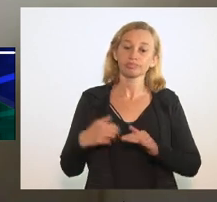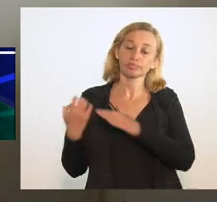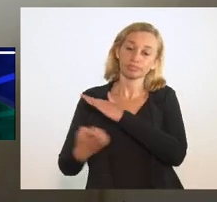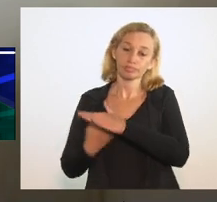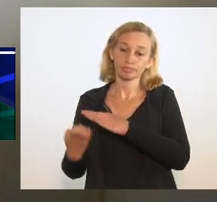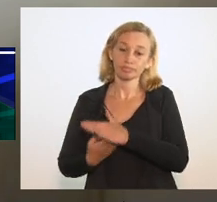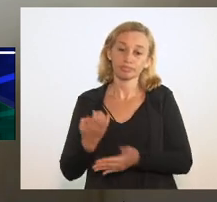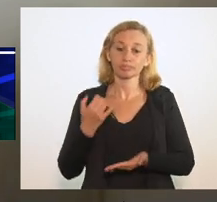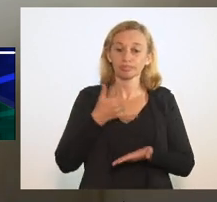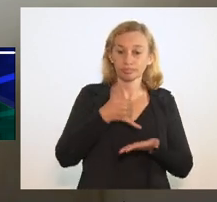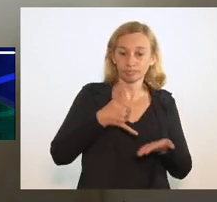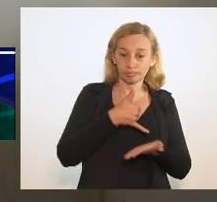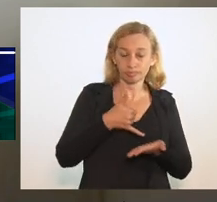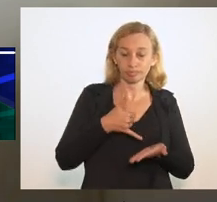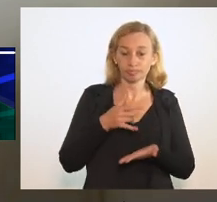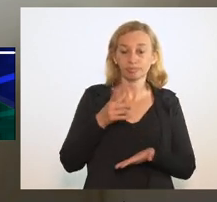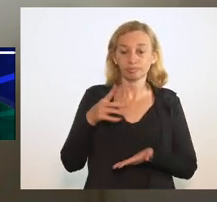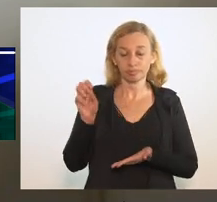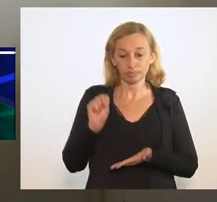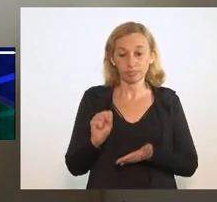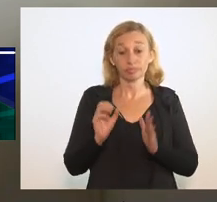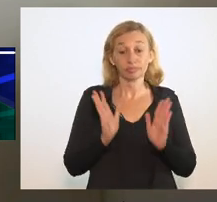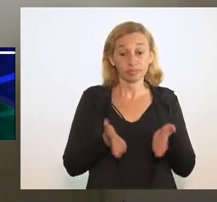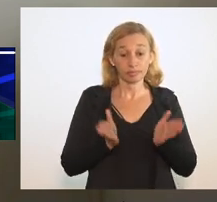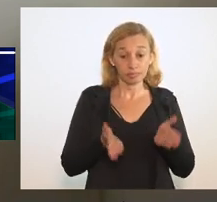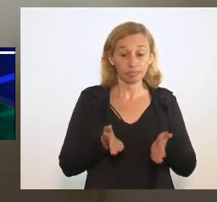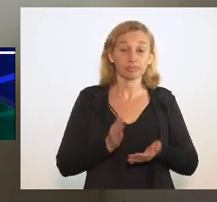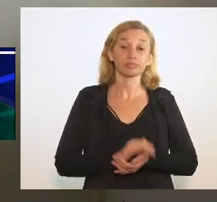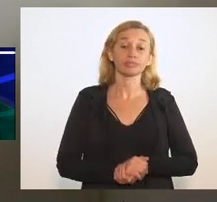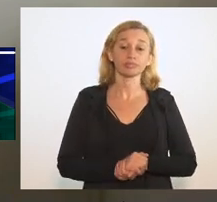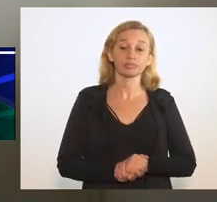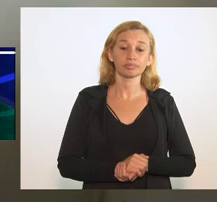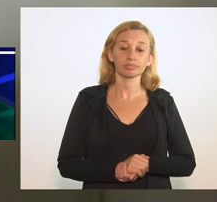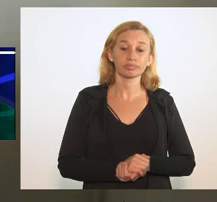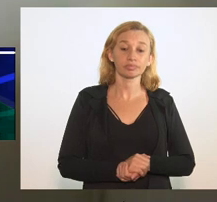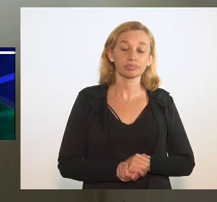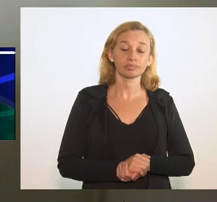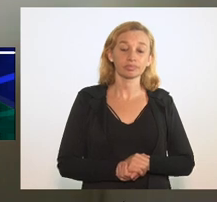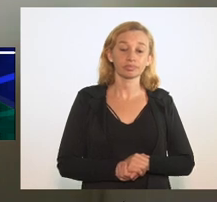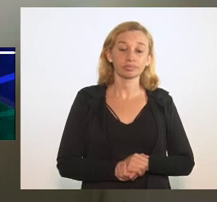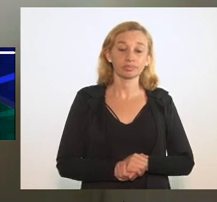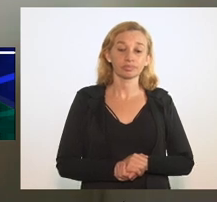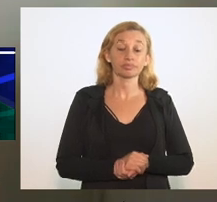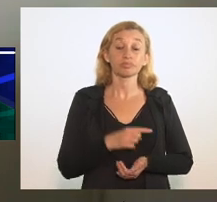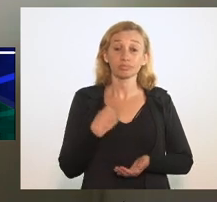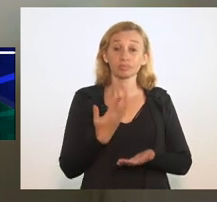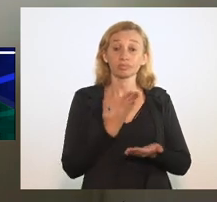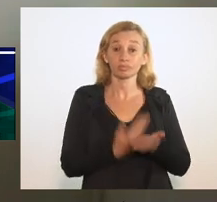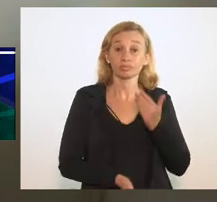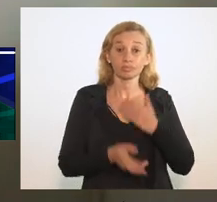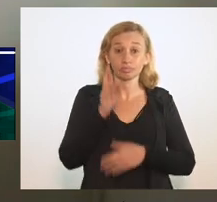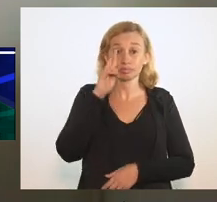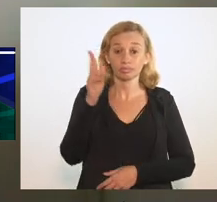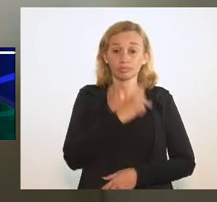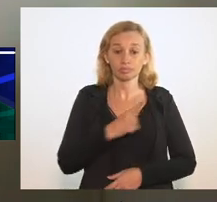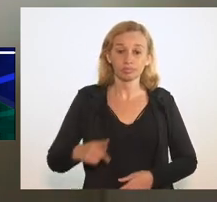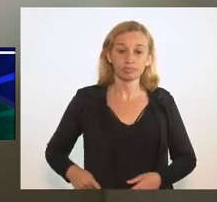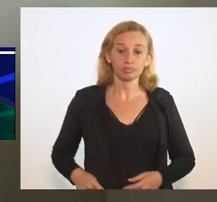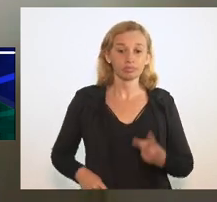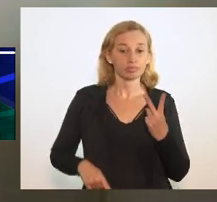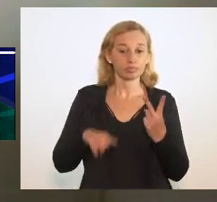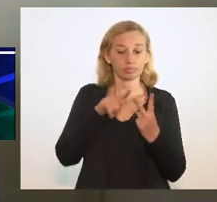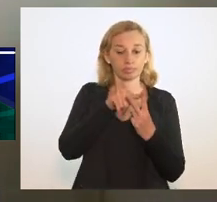Mas agora, na PE, na participação especial, a gente perde, senhor presidente, em